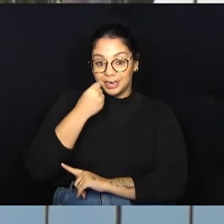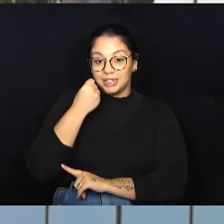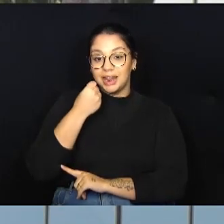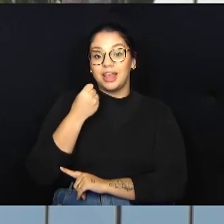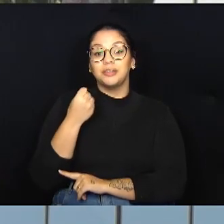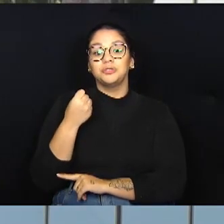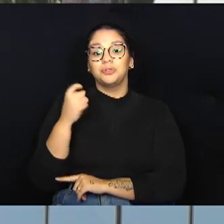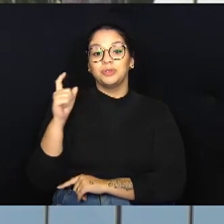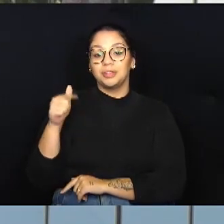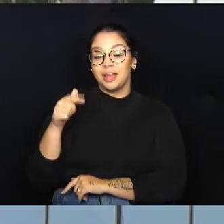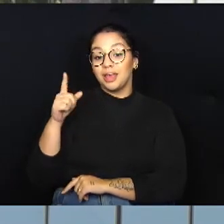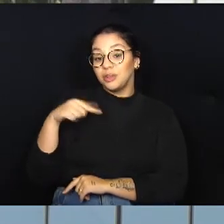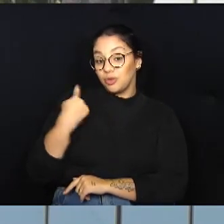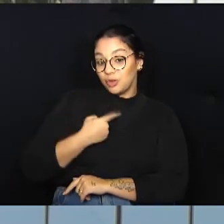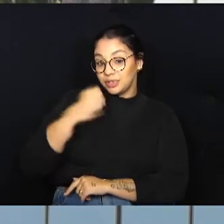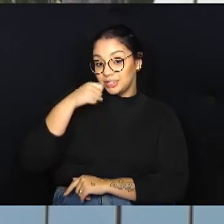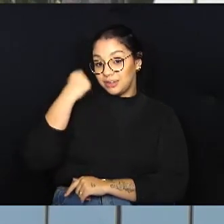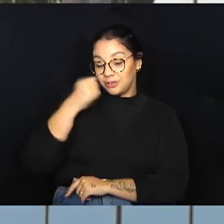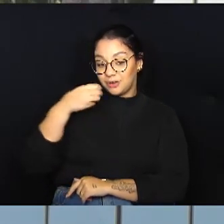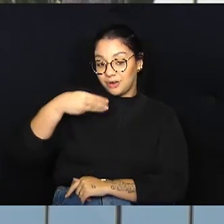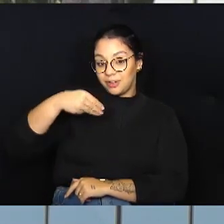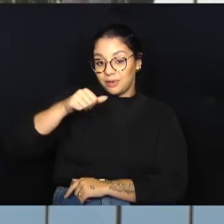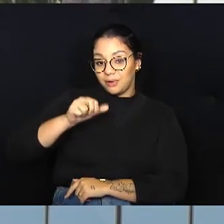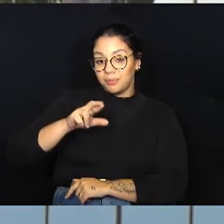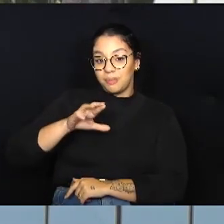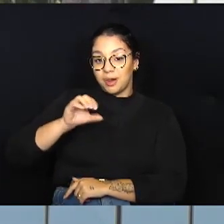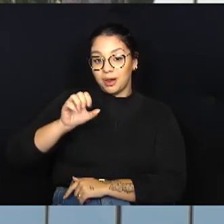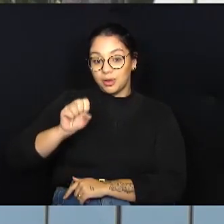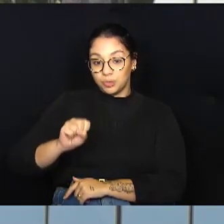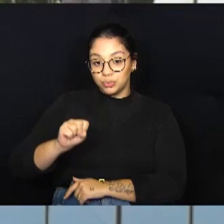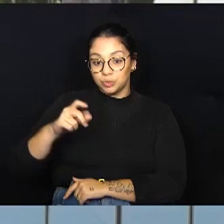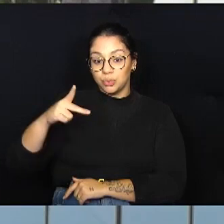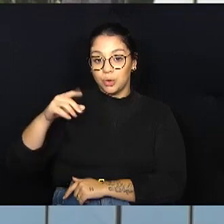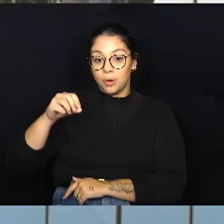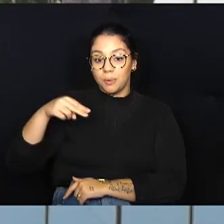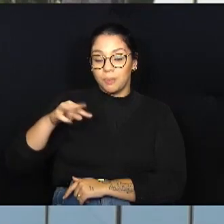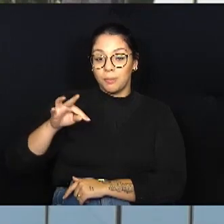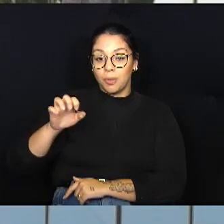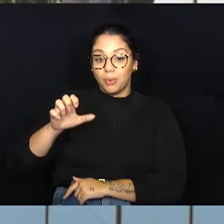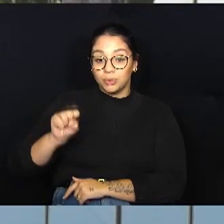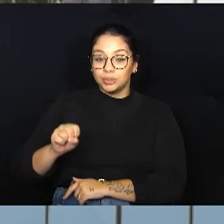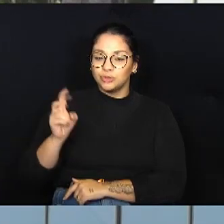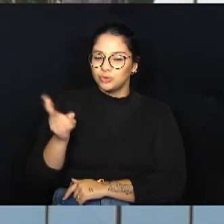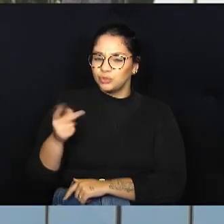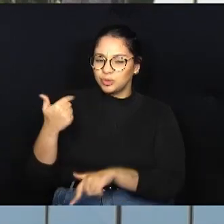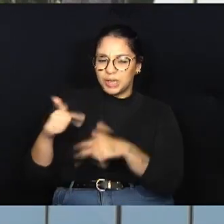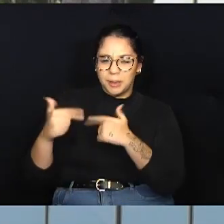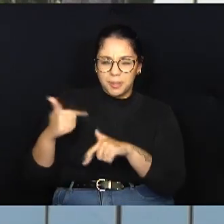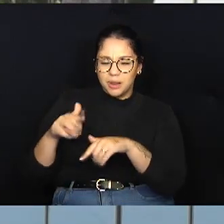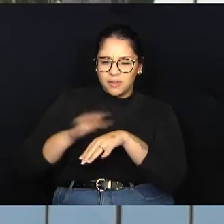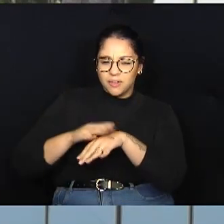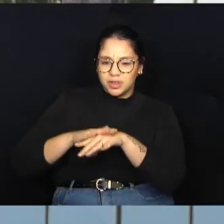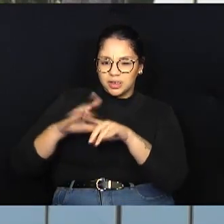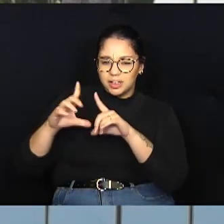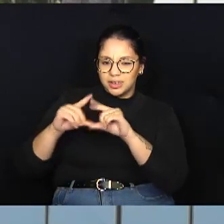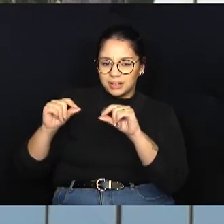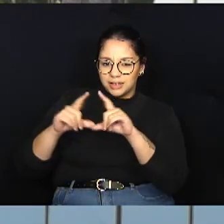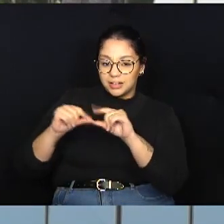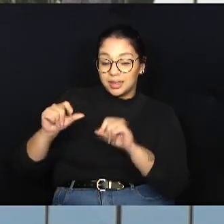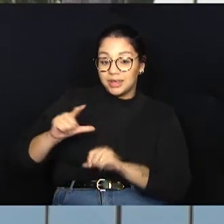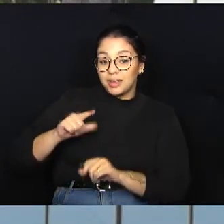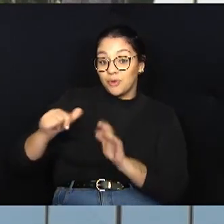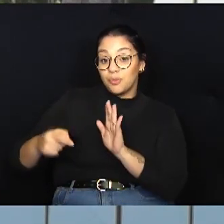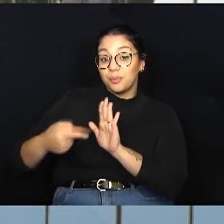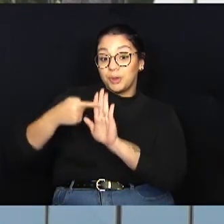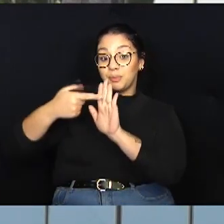senador Marcos Pontes, o astronauta Marcos Pontes, continua fazendo um grande trabalho em Brasília e eu sou seu primeiro suplente